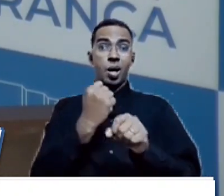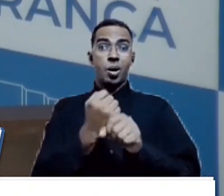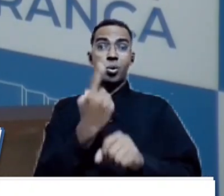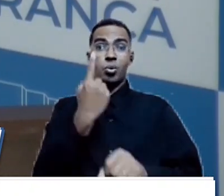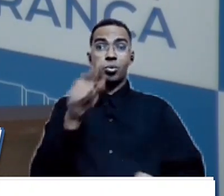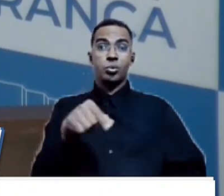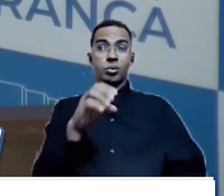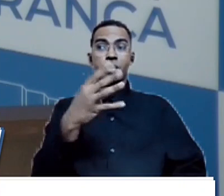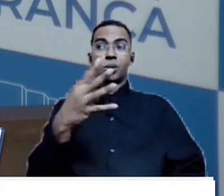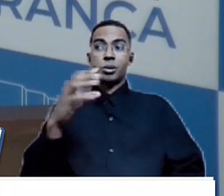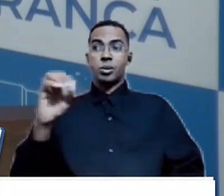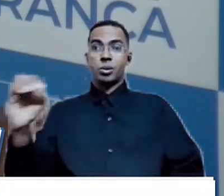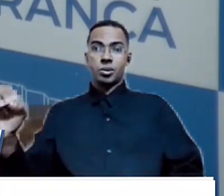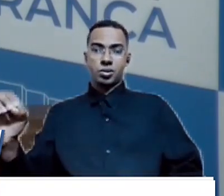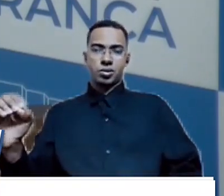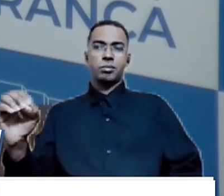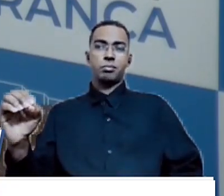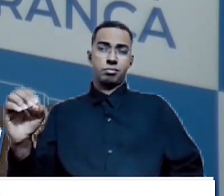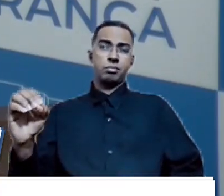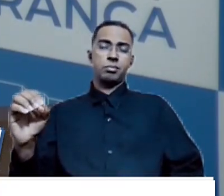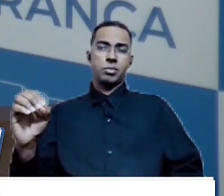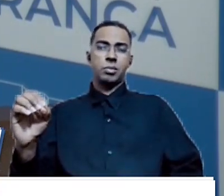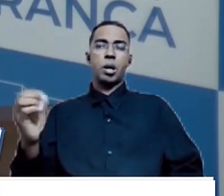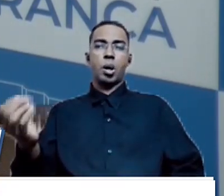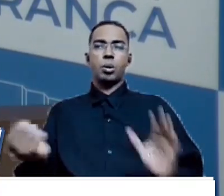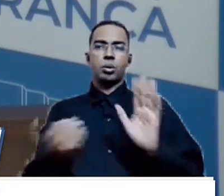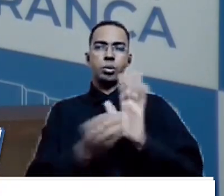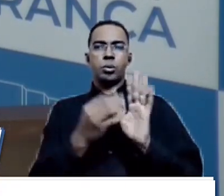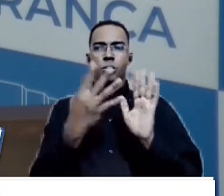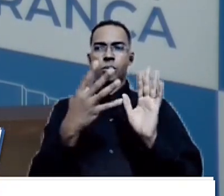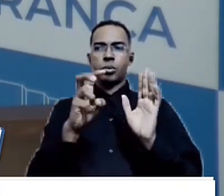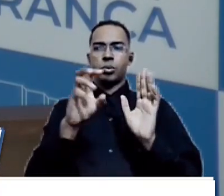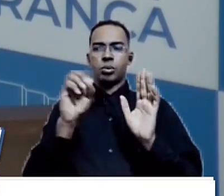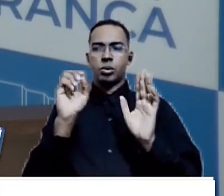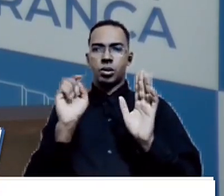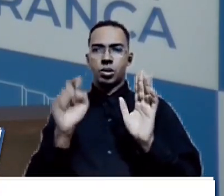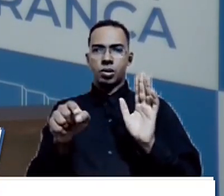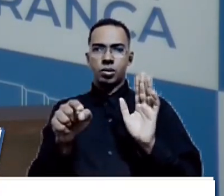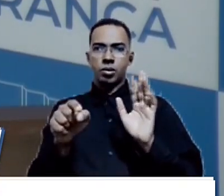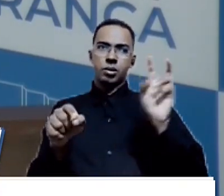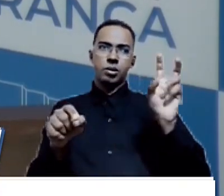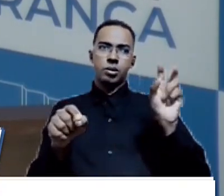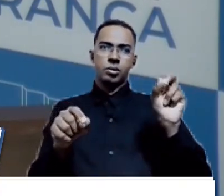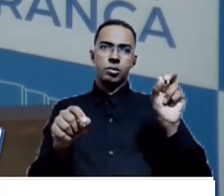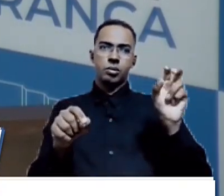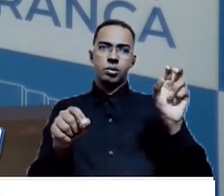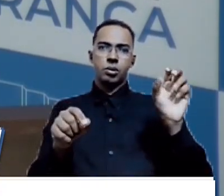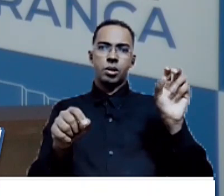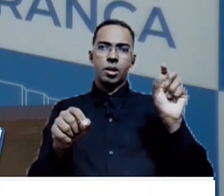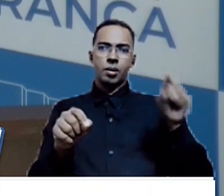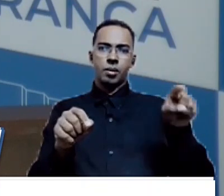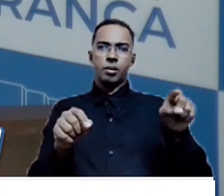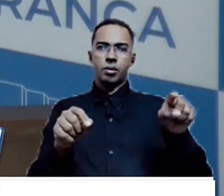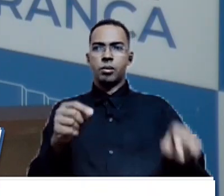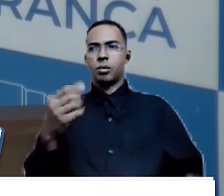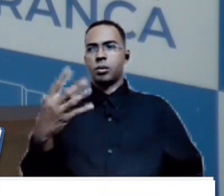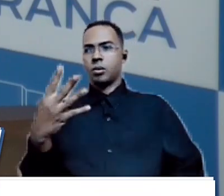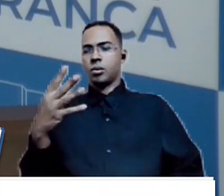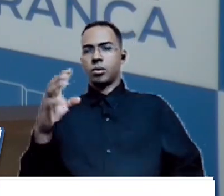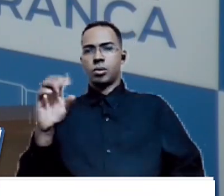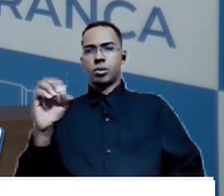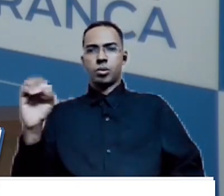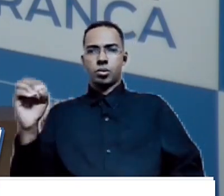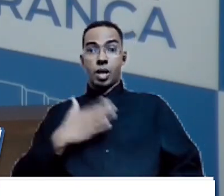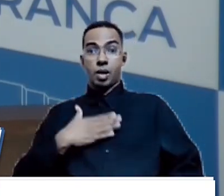quatrocentos então nós estamos colocando mais 450 mil que tem 50 mil do dela nota e 400 mil das minhas emendas